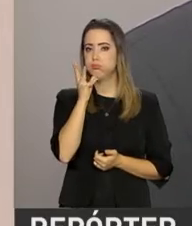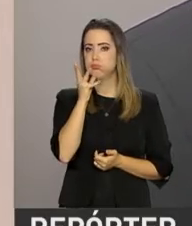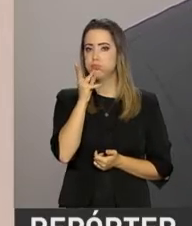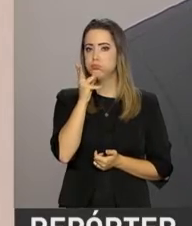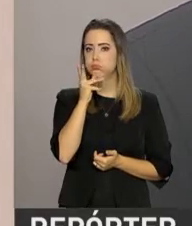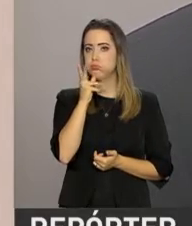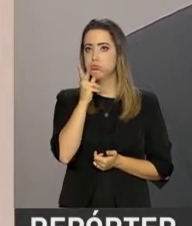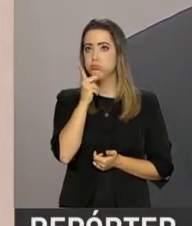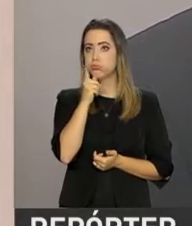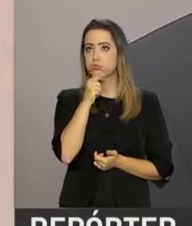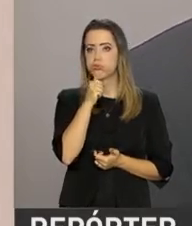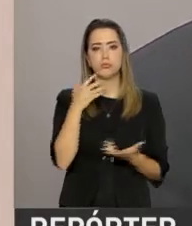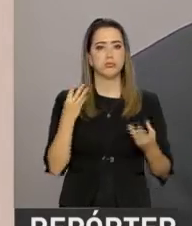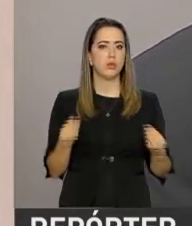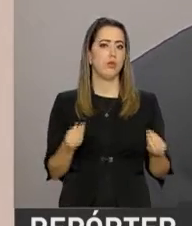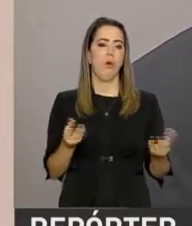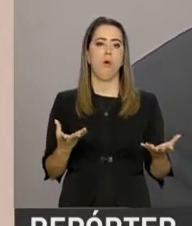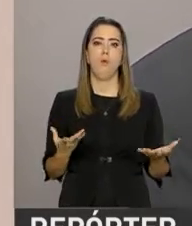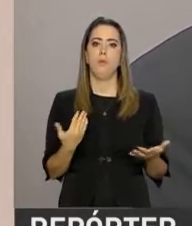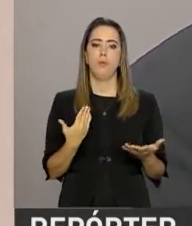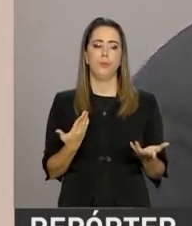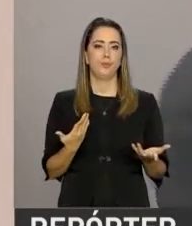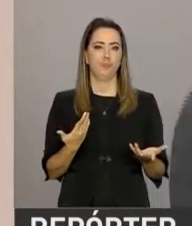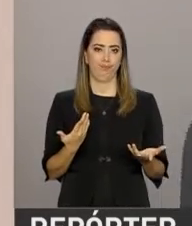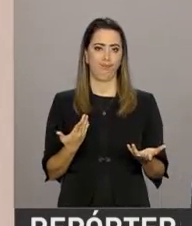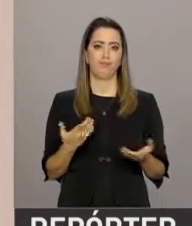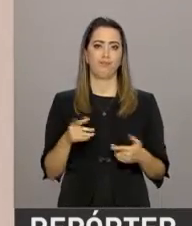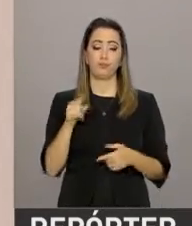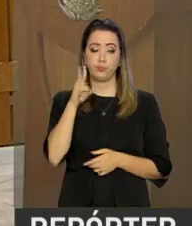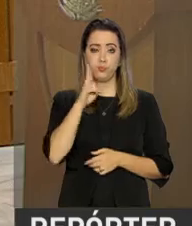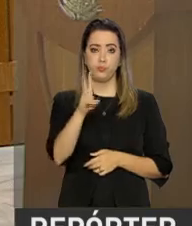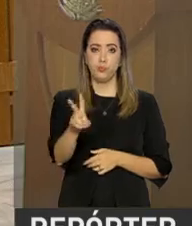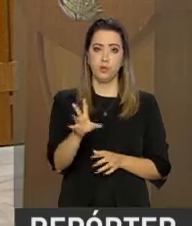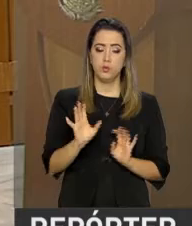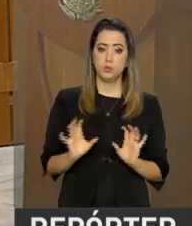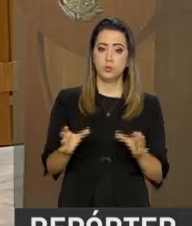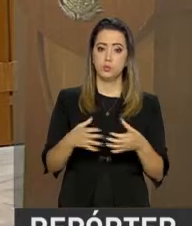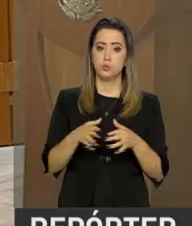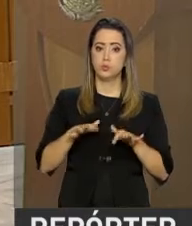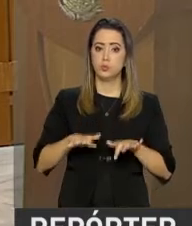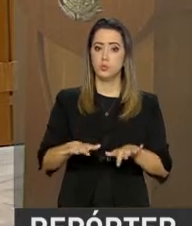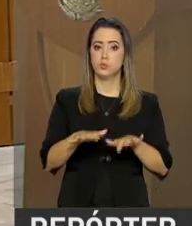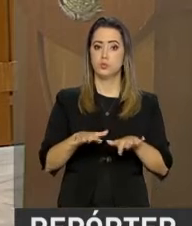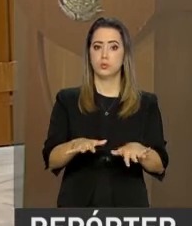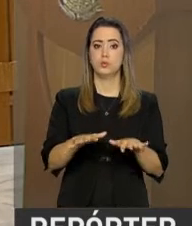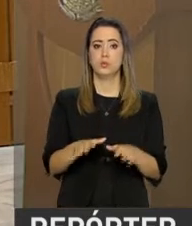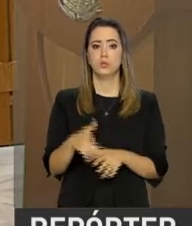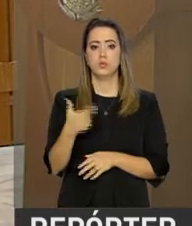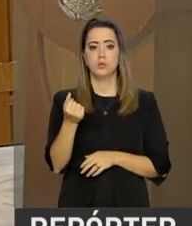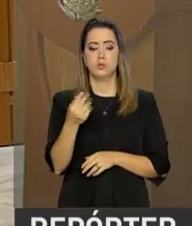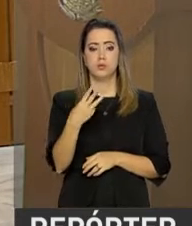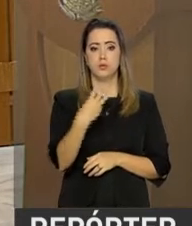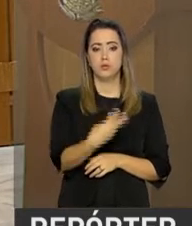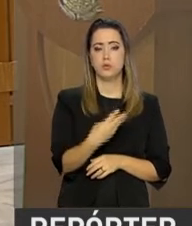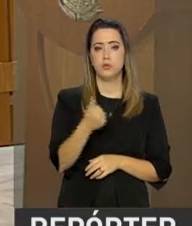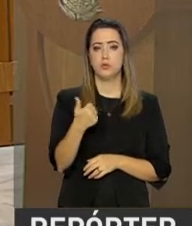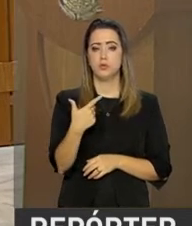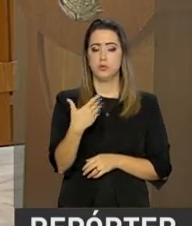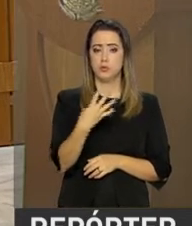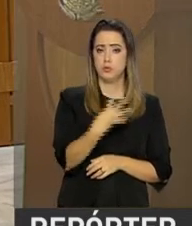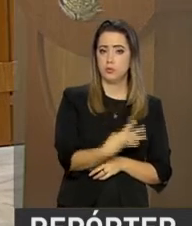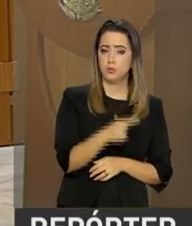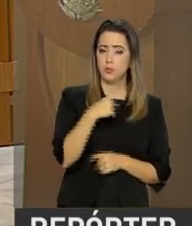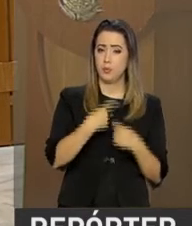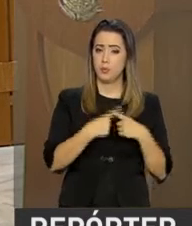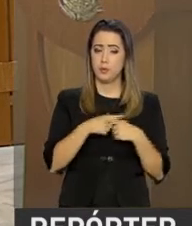não é? Vejam que quando surgiram movimentos pela mobilidade urbana, não é, Baldi? Em 2013, 2014,